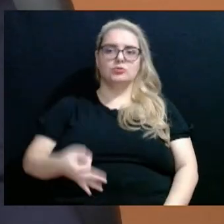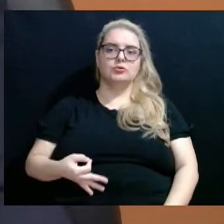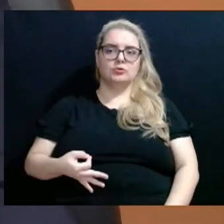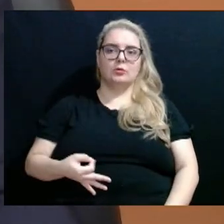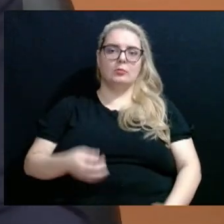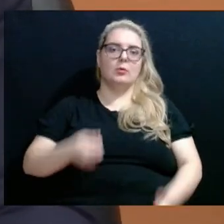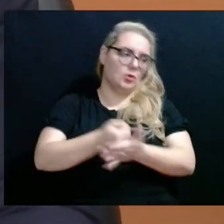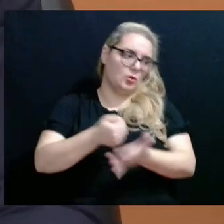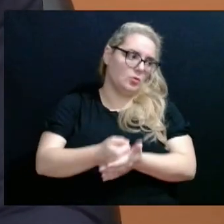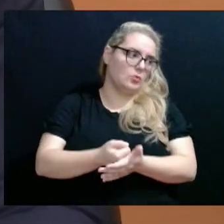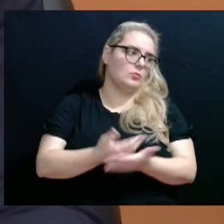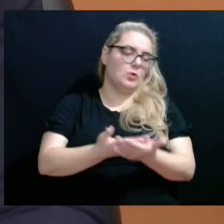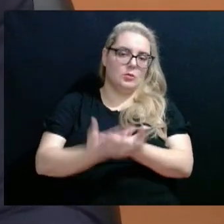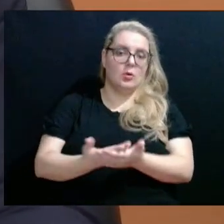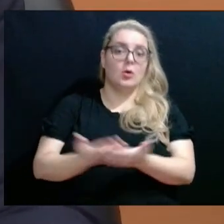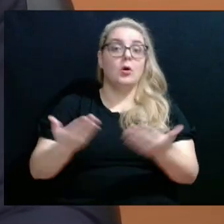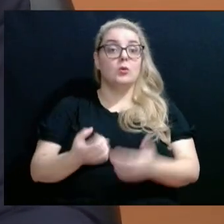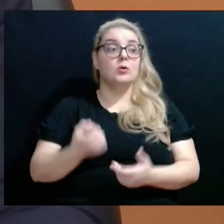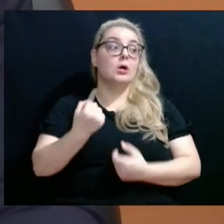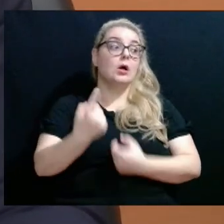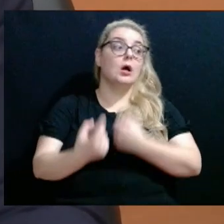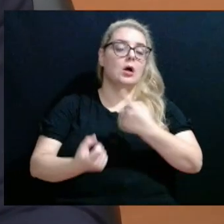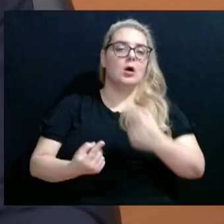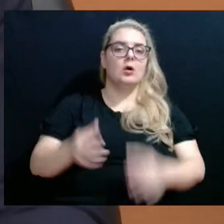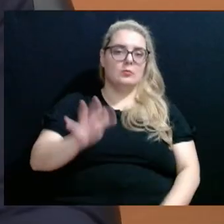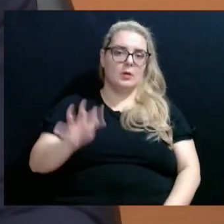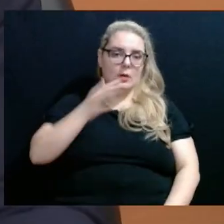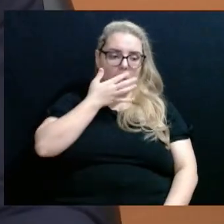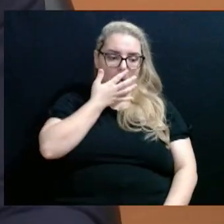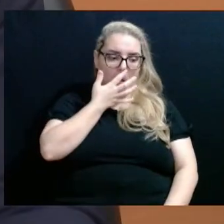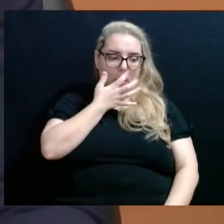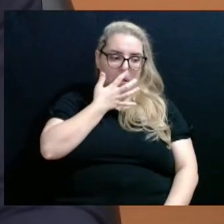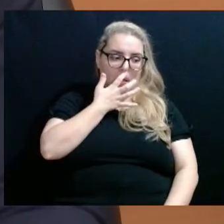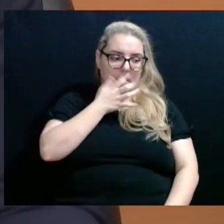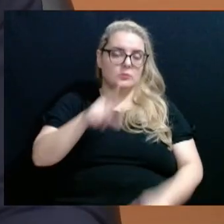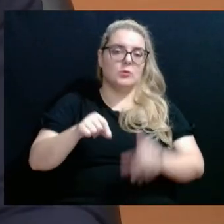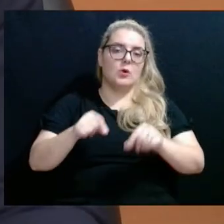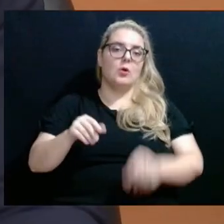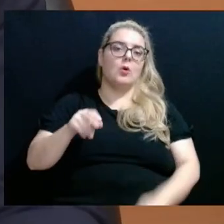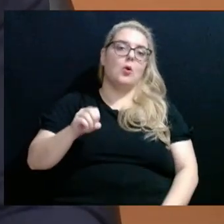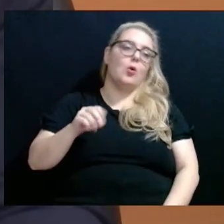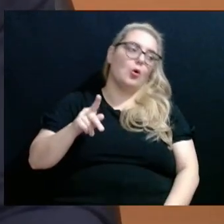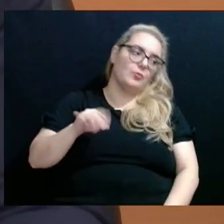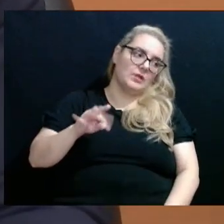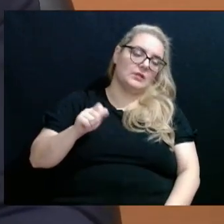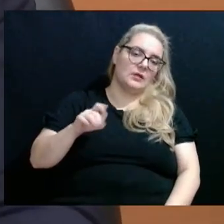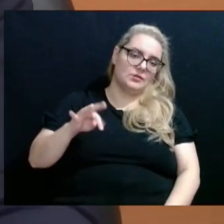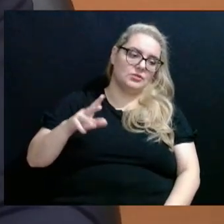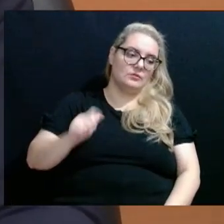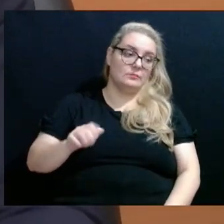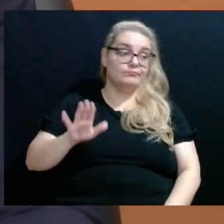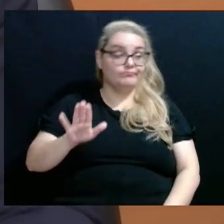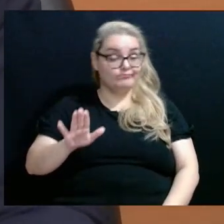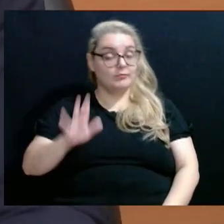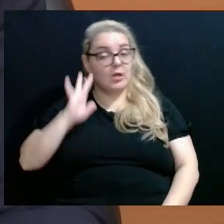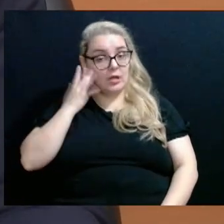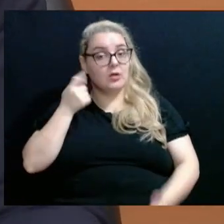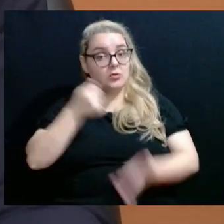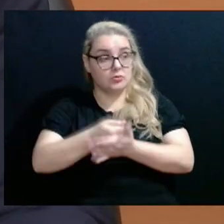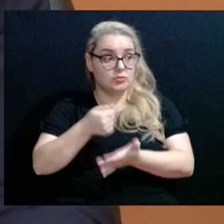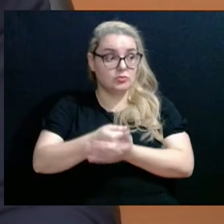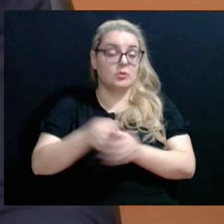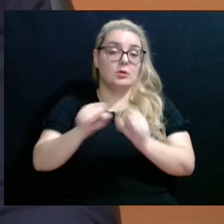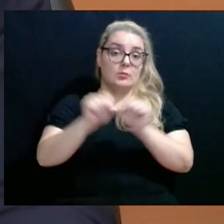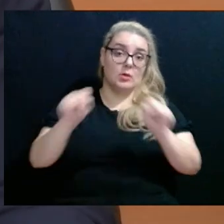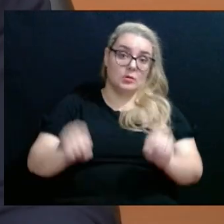estudar isso. Hoje tem algumas faculdades que têm como matéria optativa, mas ainda acho que seria uma matéria obrigatória, porque é um sistema do corpo